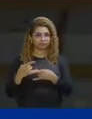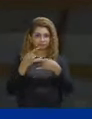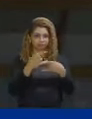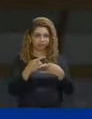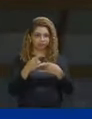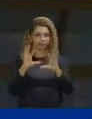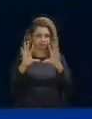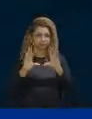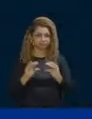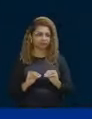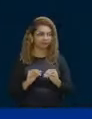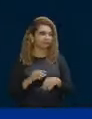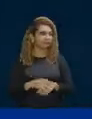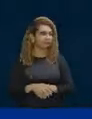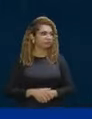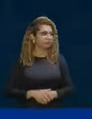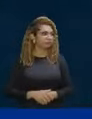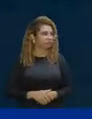minutos.